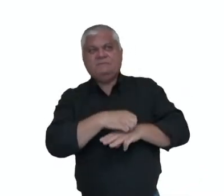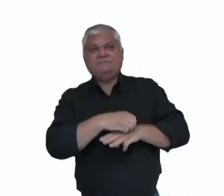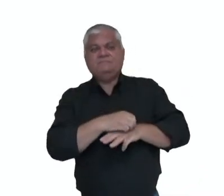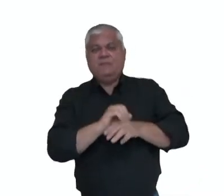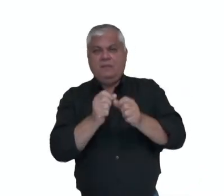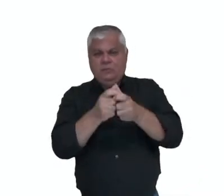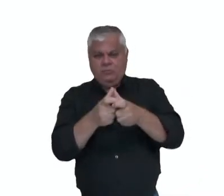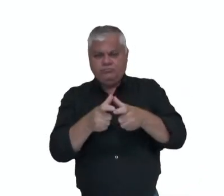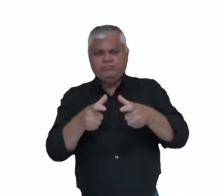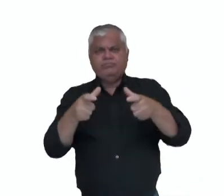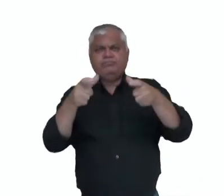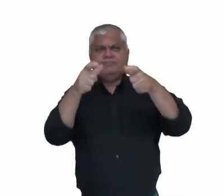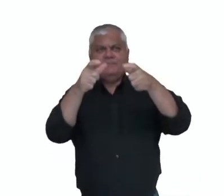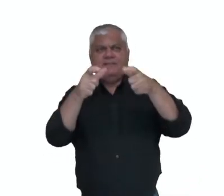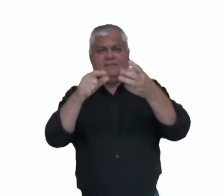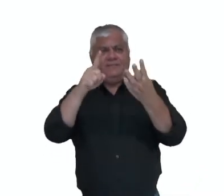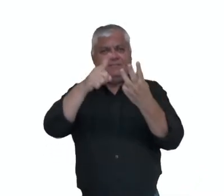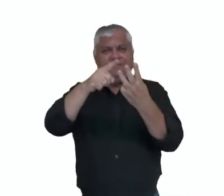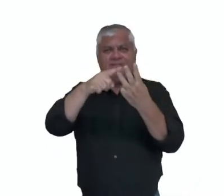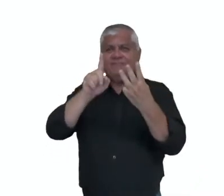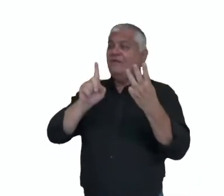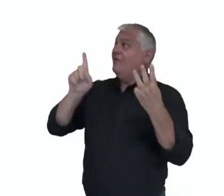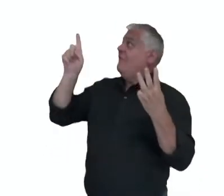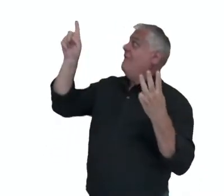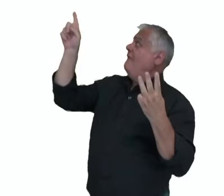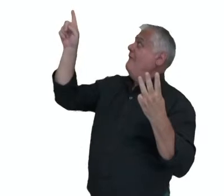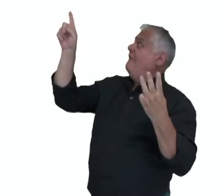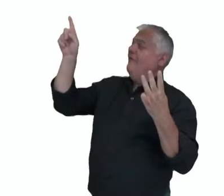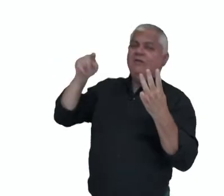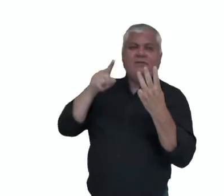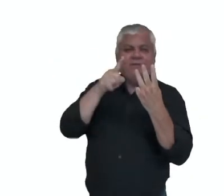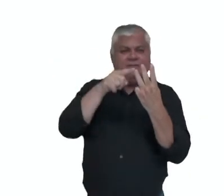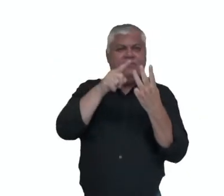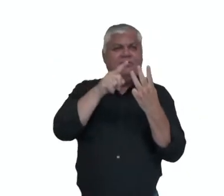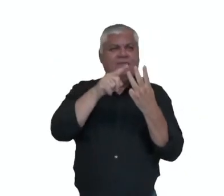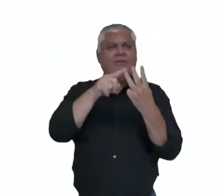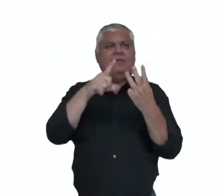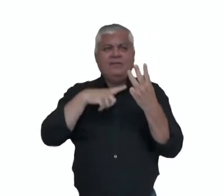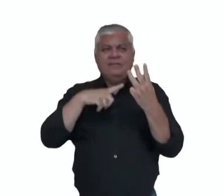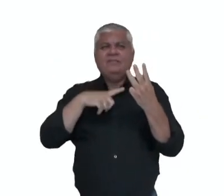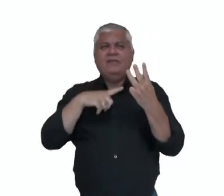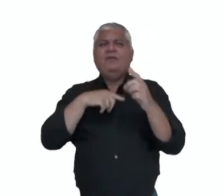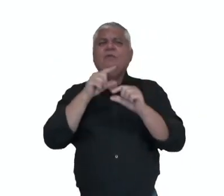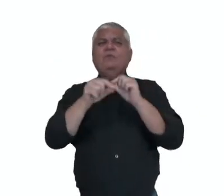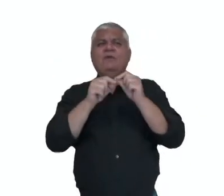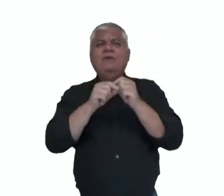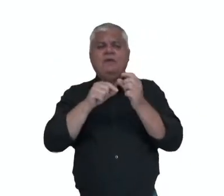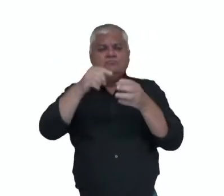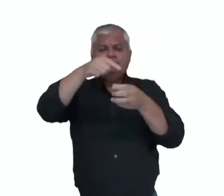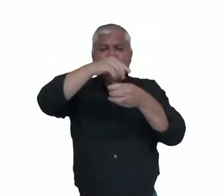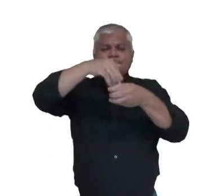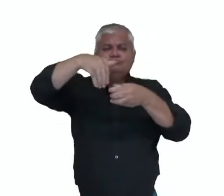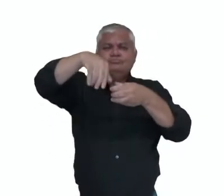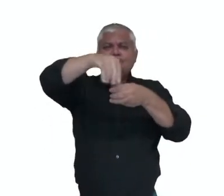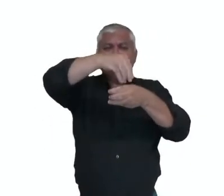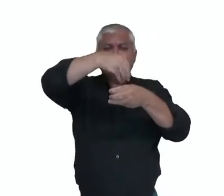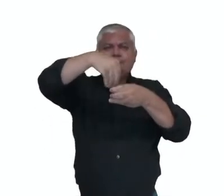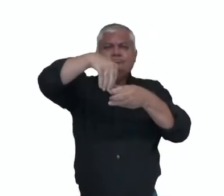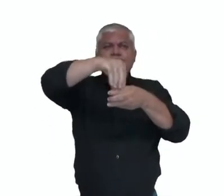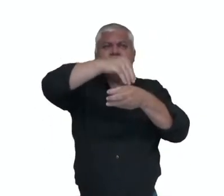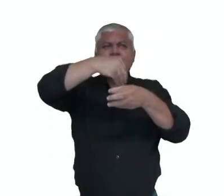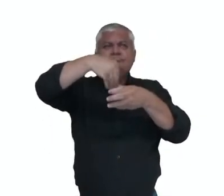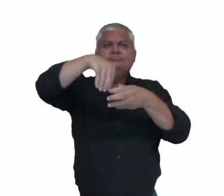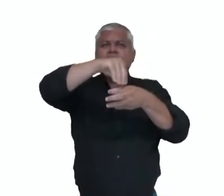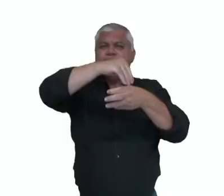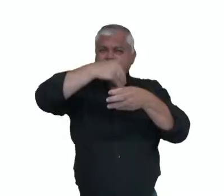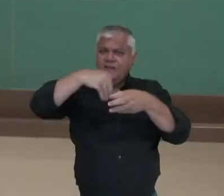ascomicota, que seria esse formato aqui, ele vai ter, né, o ascocarpo, o ascóporo, tá? E ele forma esse corpo de frutificação,